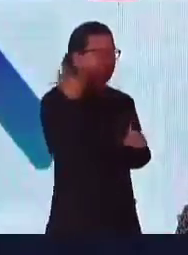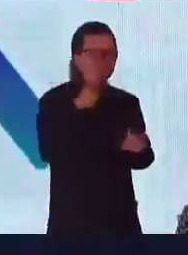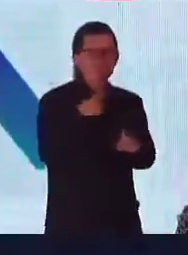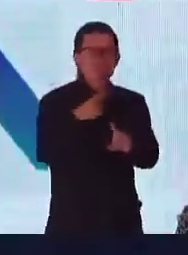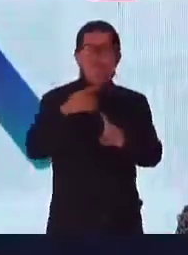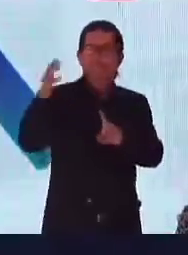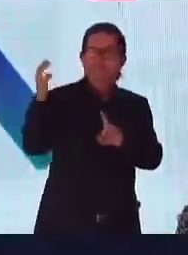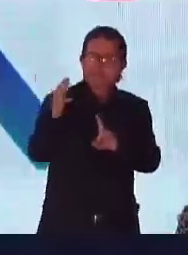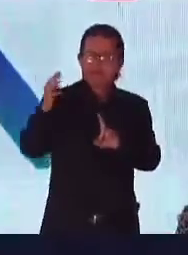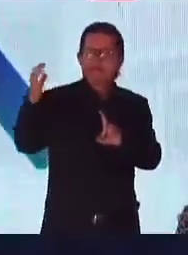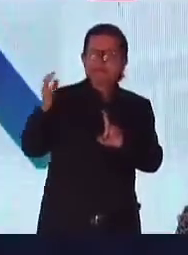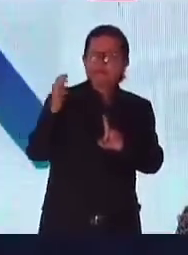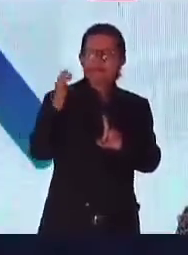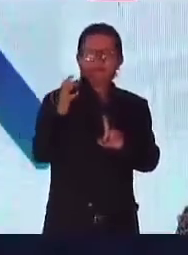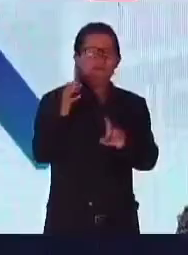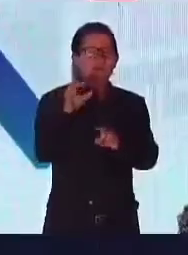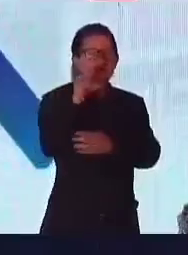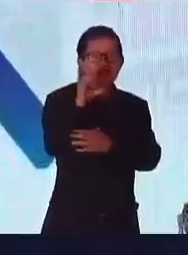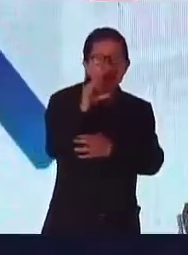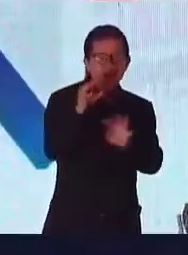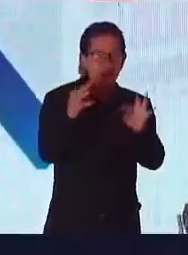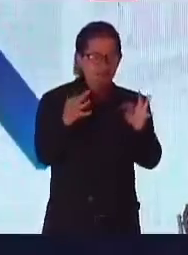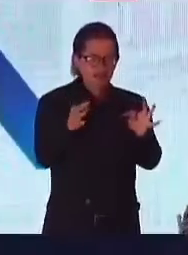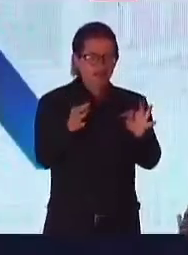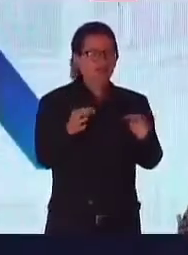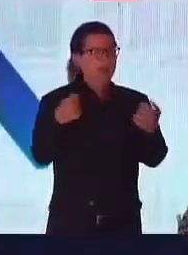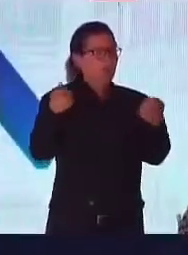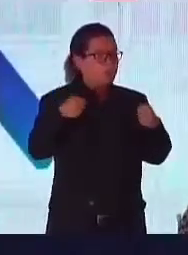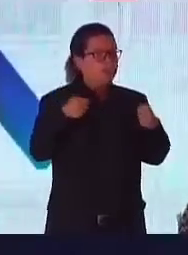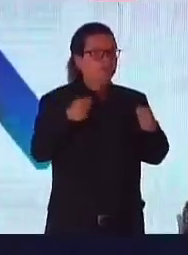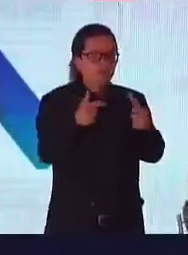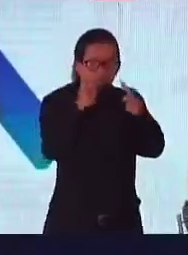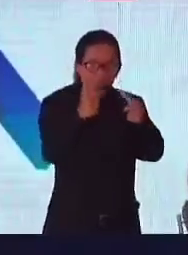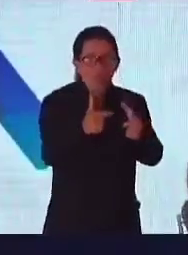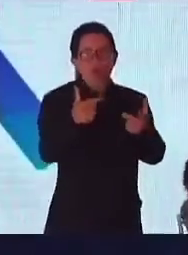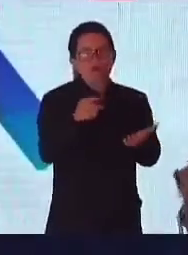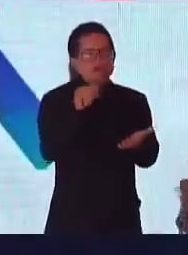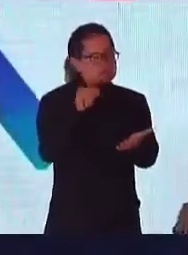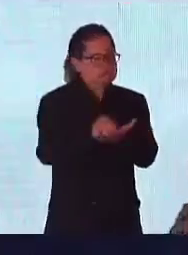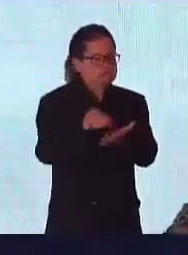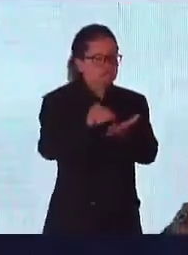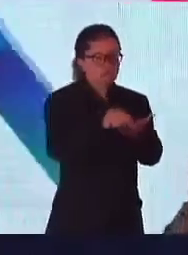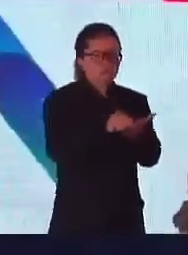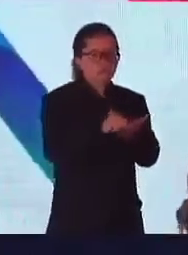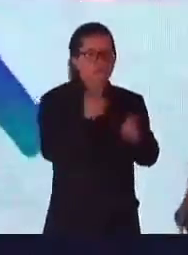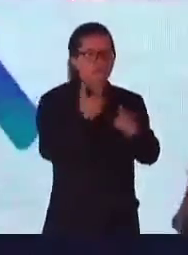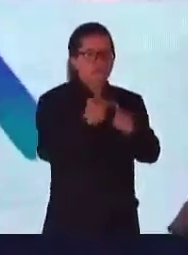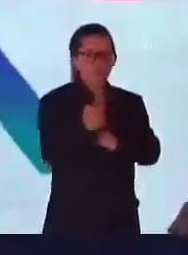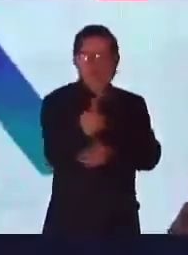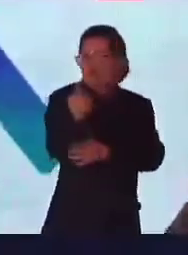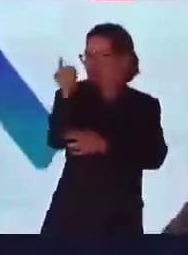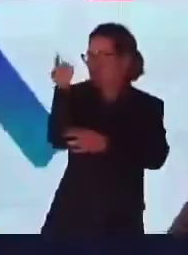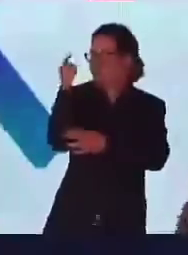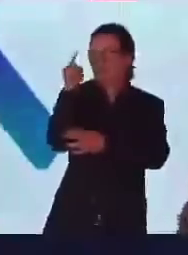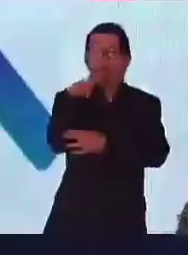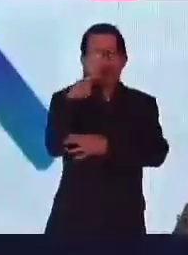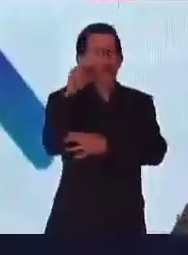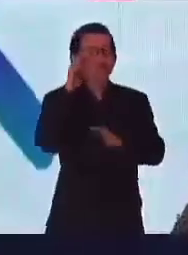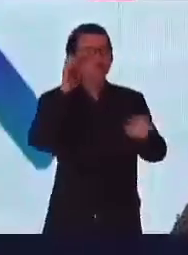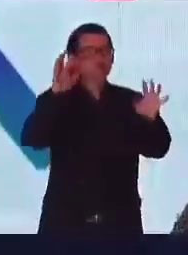tecnologia e inovação era a demanda por esse polo tecnológico. Porque isso foi um sonho, como colocou o Luciano